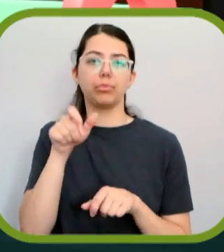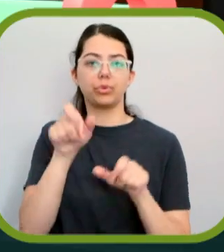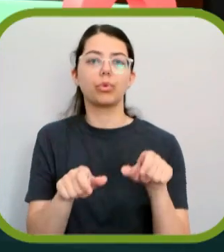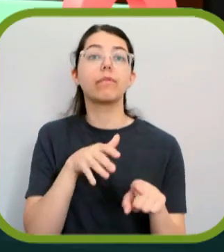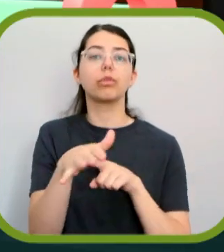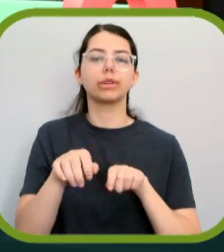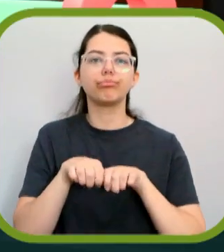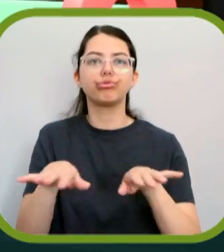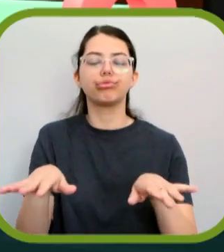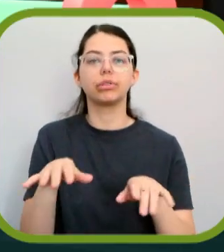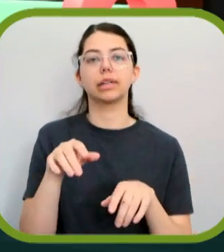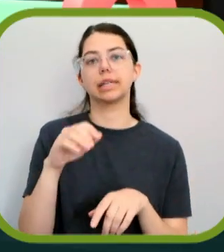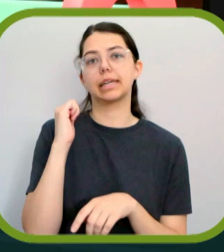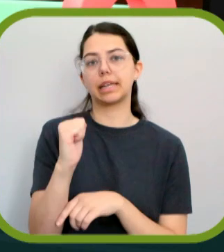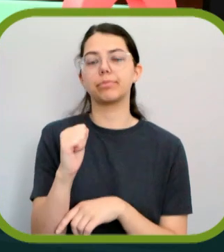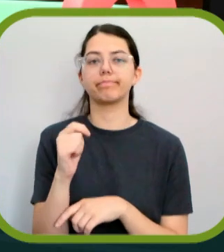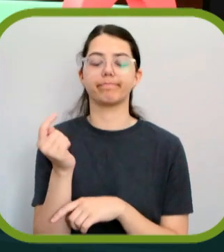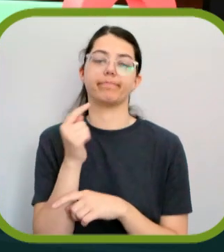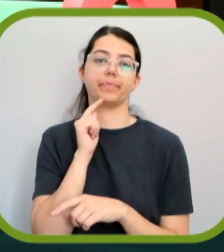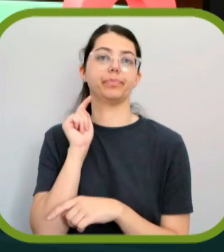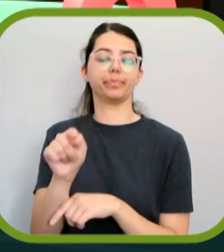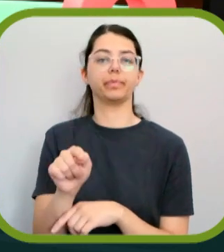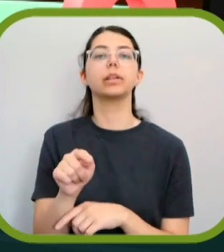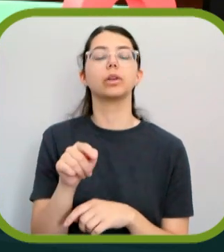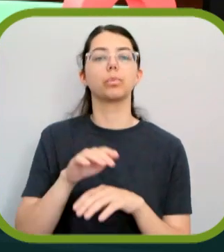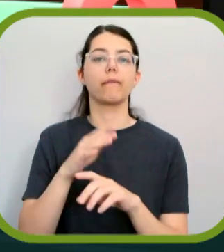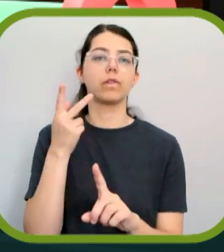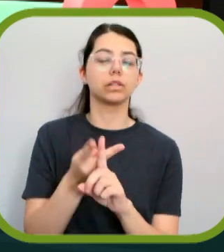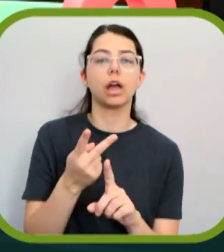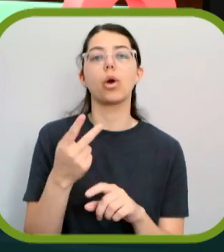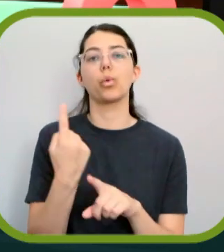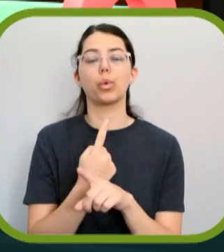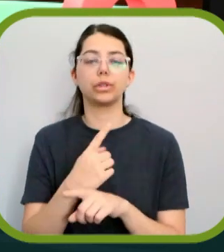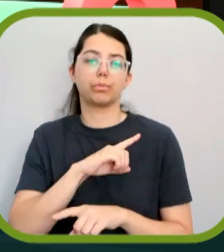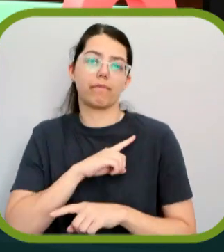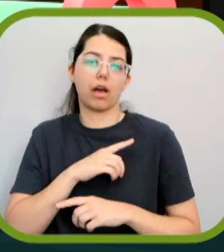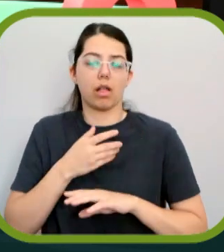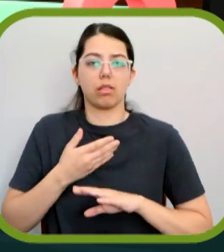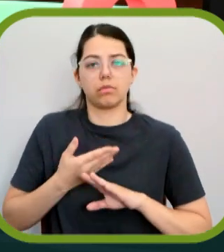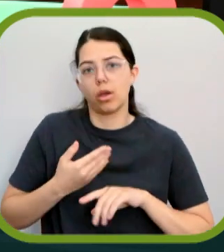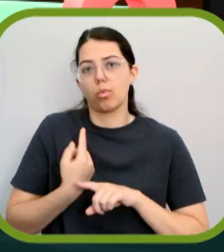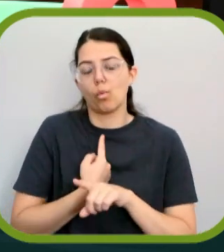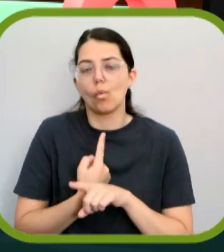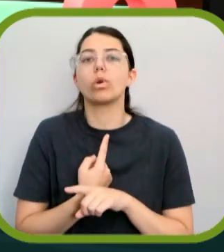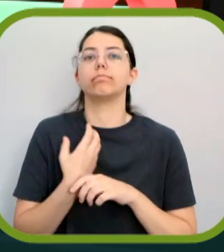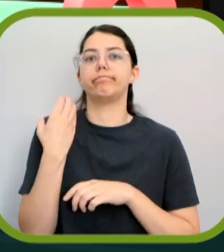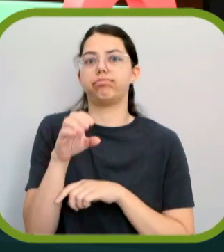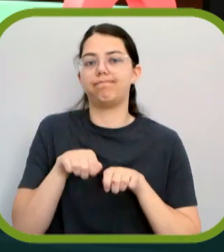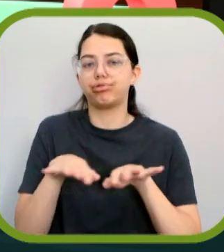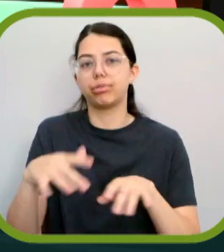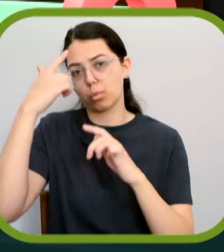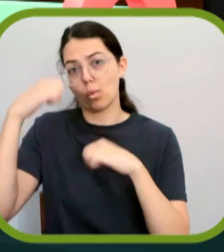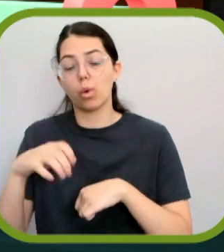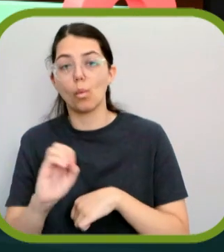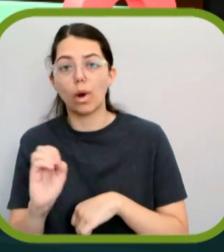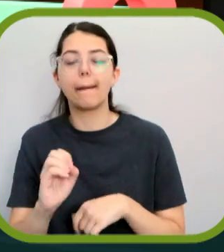a público vários casos de influencers que estão a ser indiciados por crimes como violação e partilha de conteúdo íntimo sem consentimento.